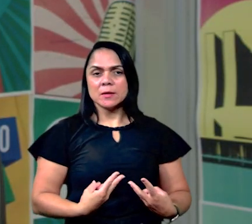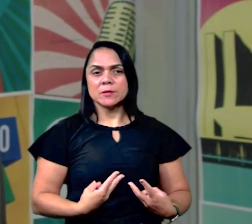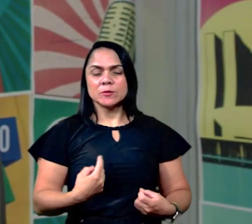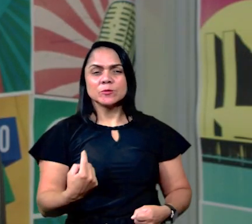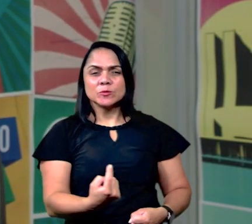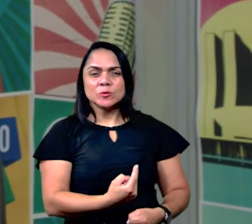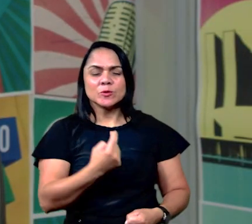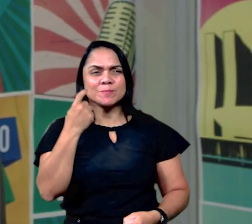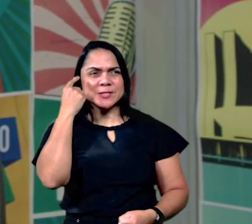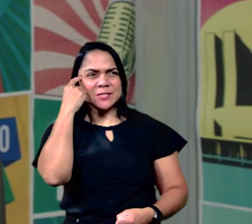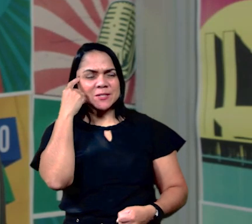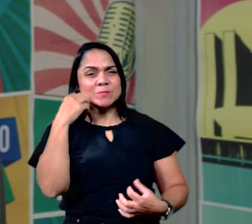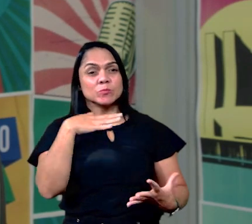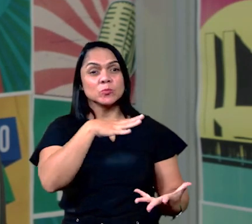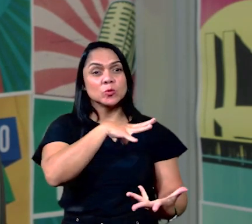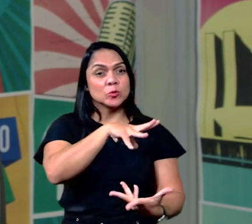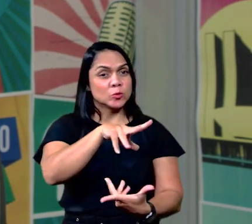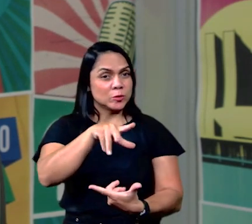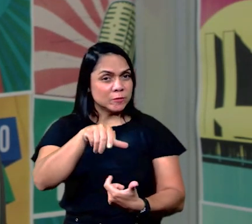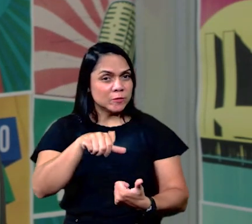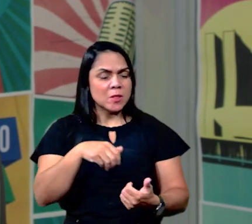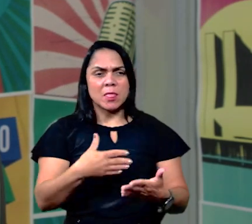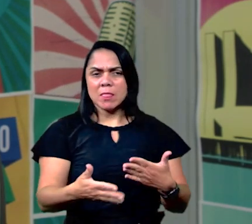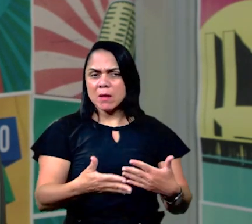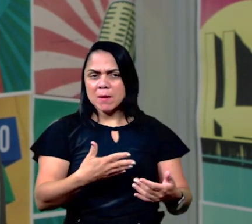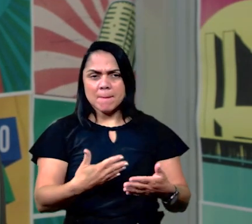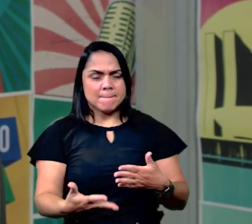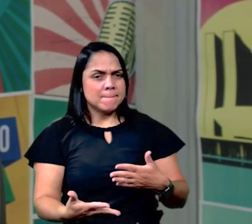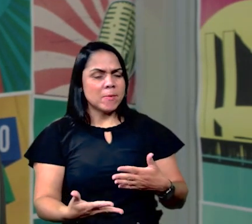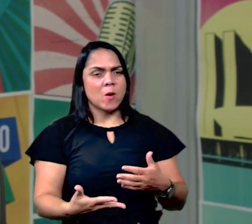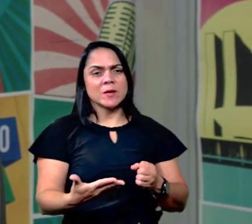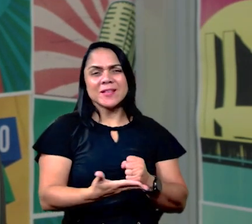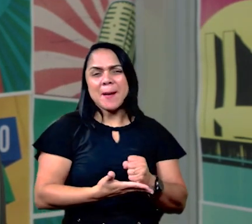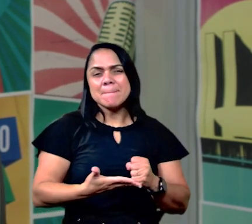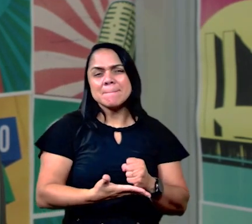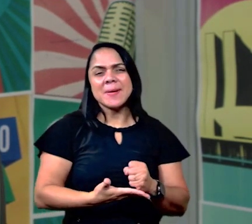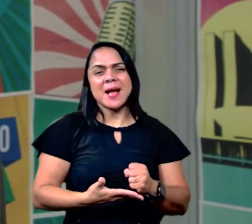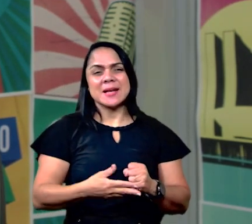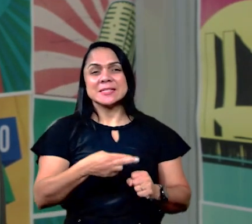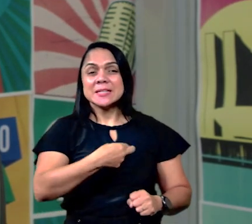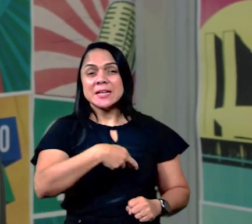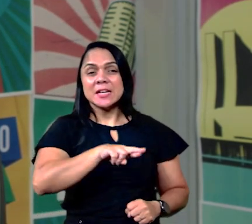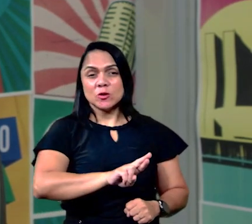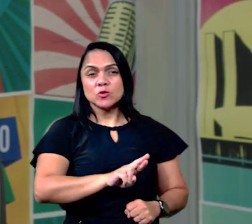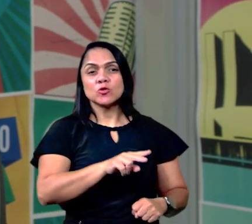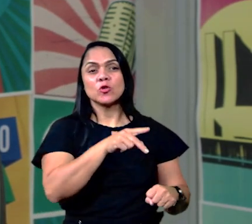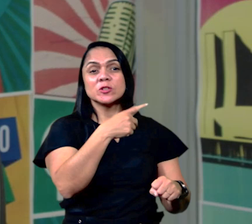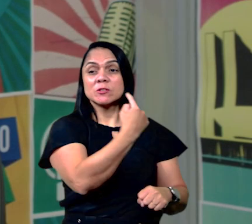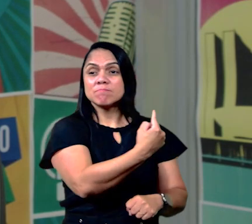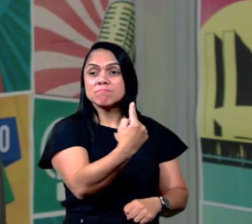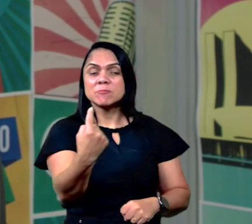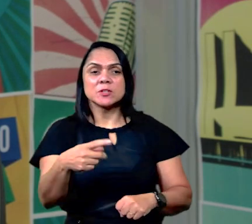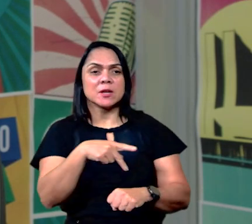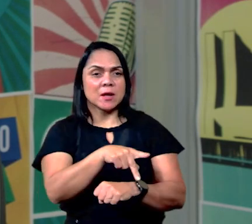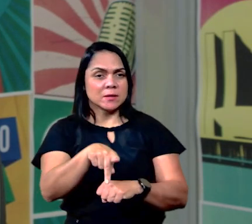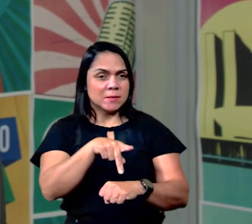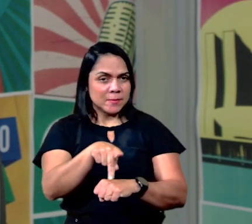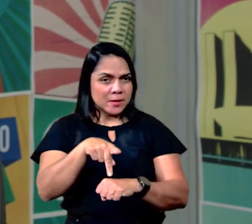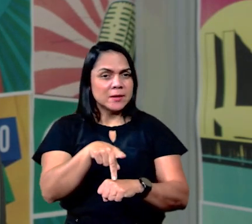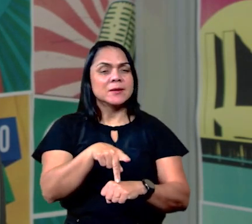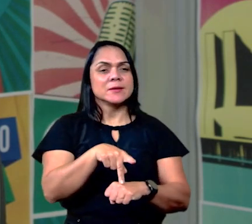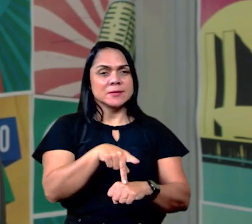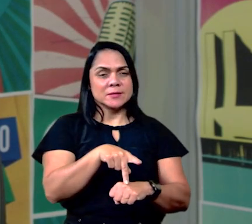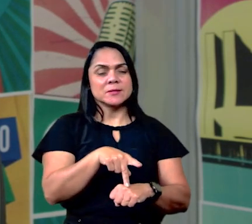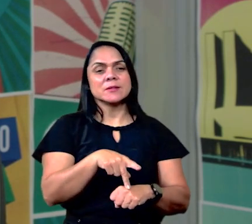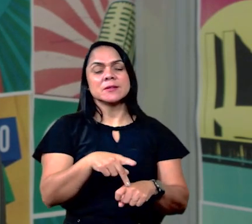termos, universais, ou seja, não importa qual é a matriz religiosa de cada país, não é, essa matriz religiosa, bem